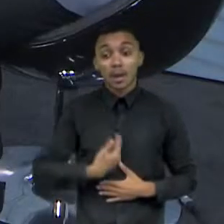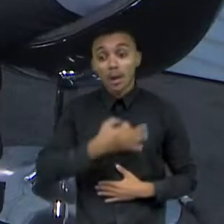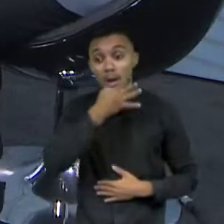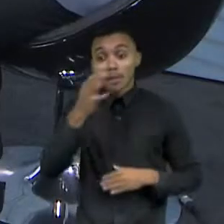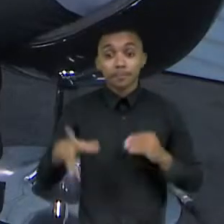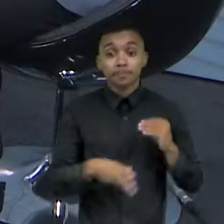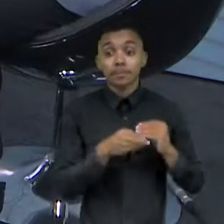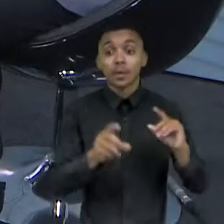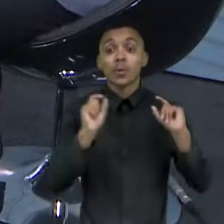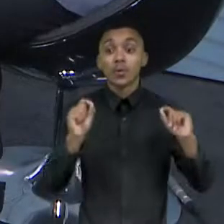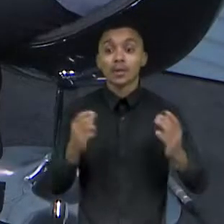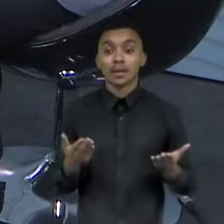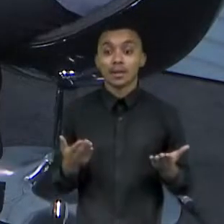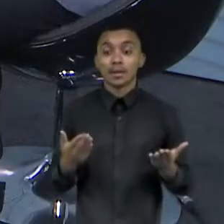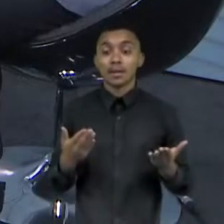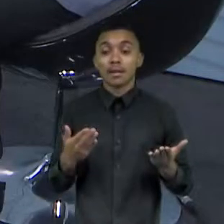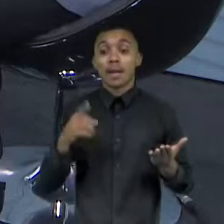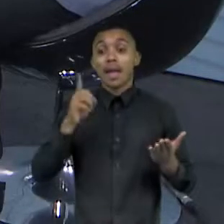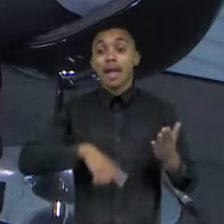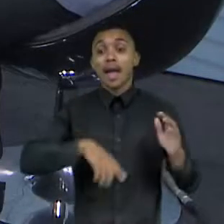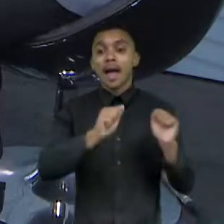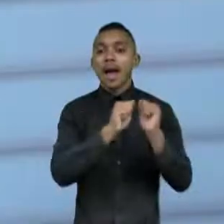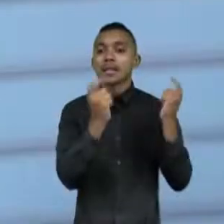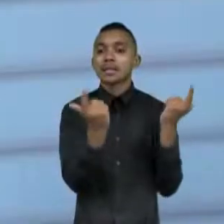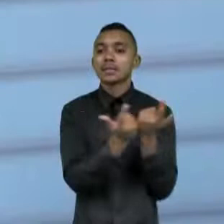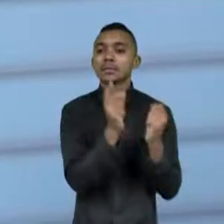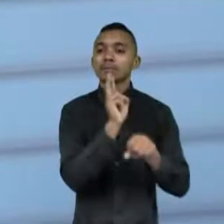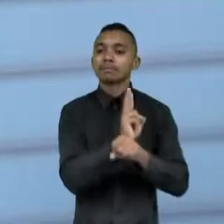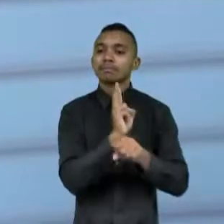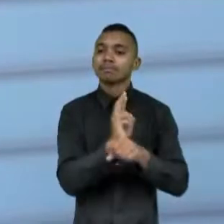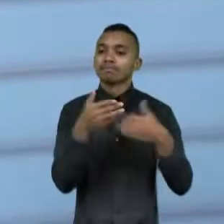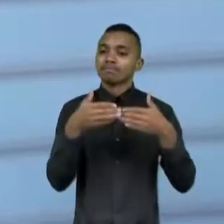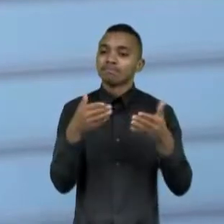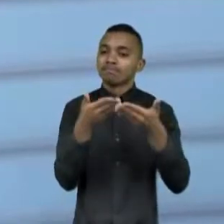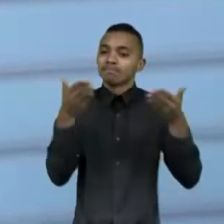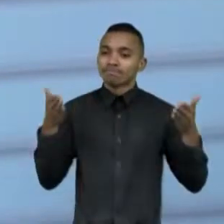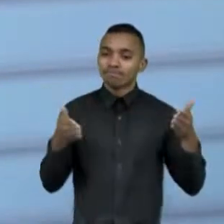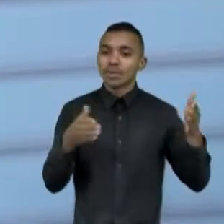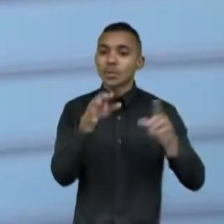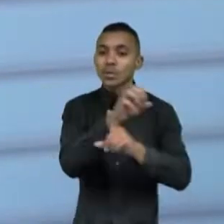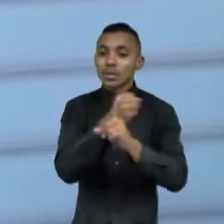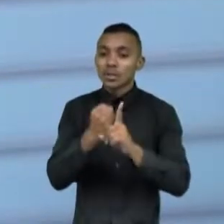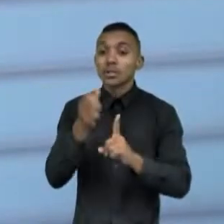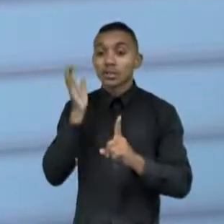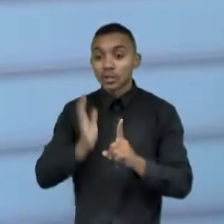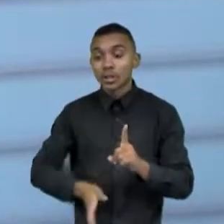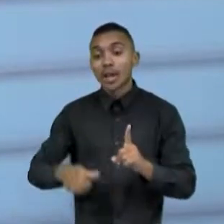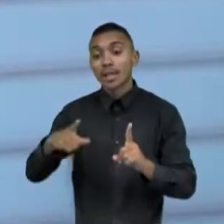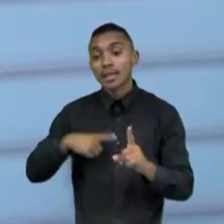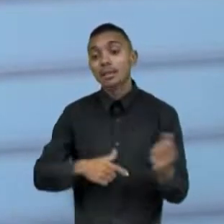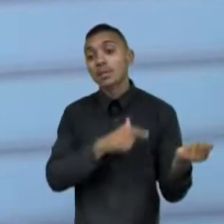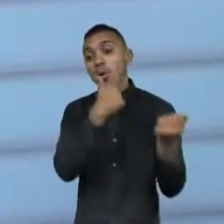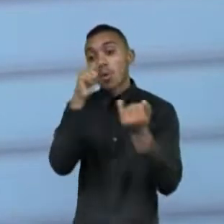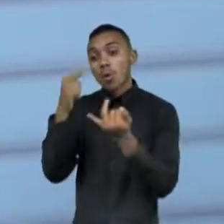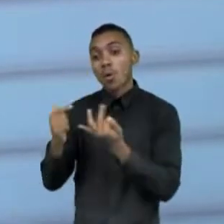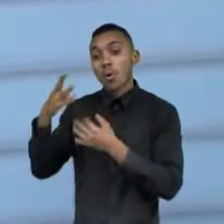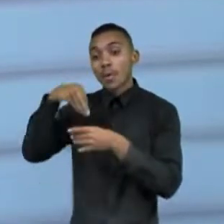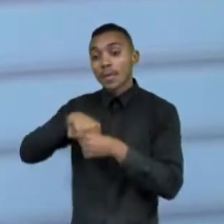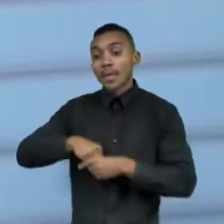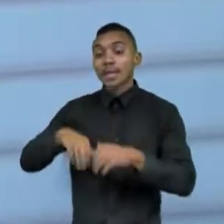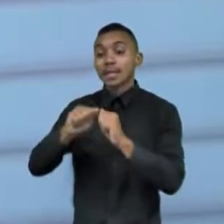um modelo de assembleia aberta à sociedade. Né? Assim como o escritório, existem outros serviços na Assembleia Legislativa.